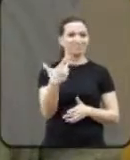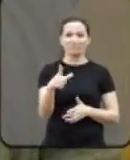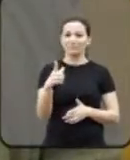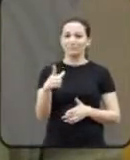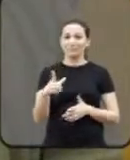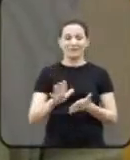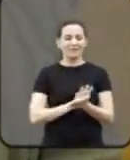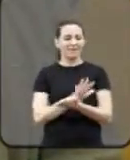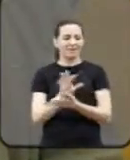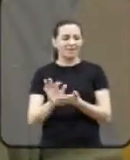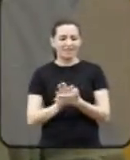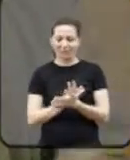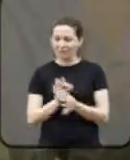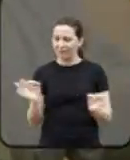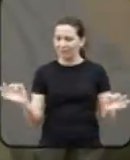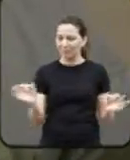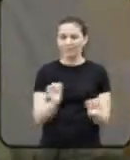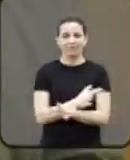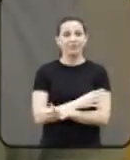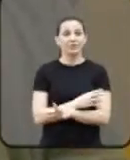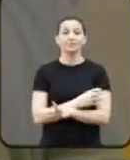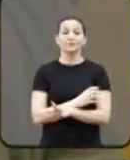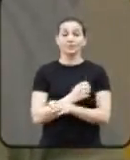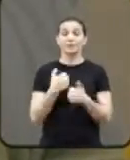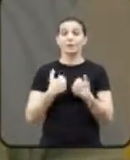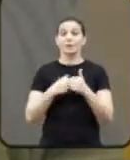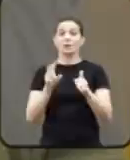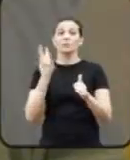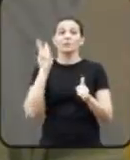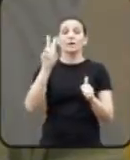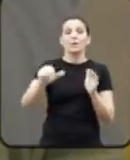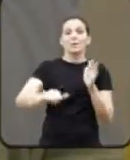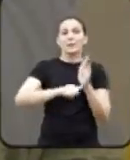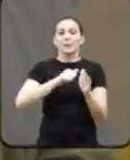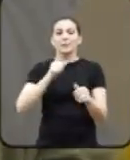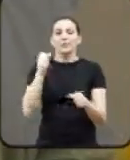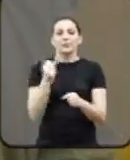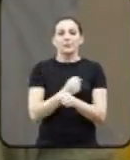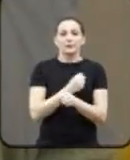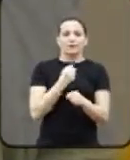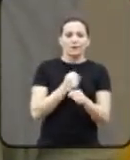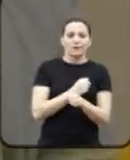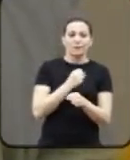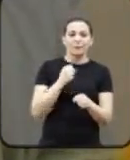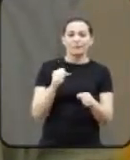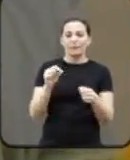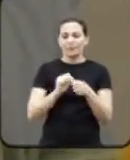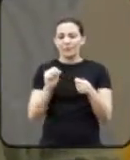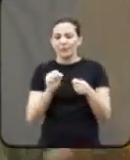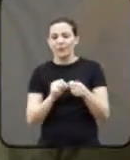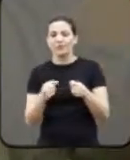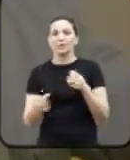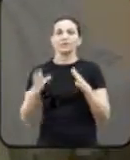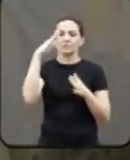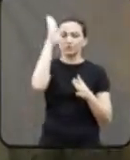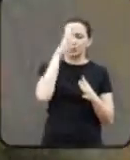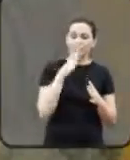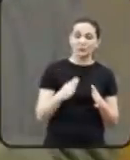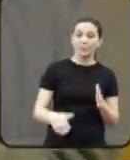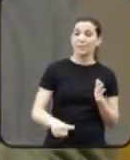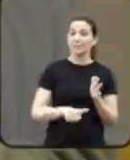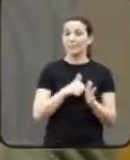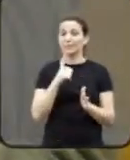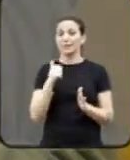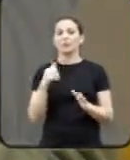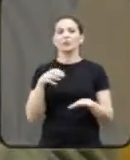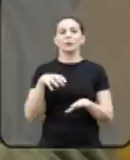tem um trólebus. Lá sobrou um que está lá como museu, que é o número 1. O primeiro ônibus elétrico fabricado no Brasil está lá, no